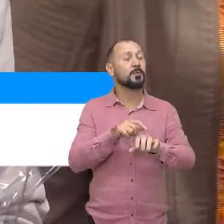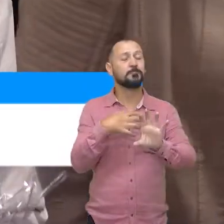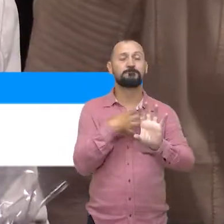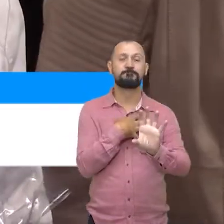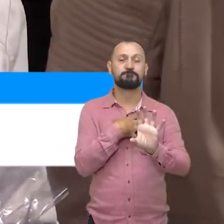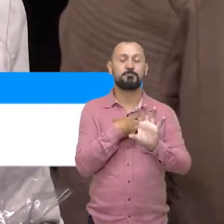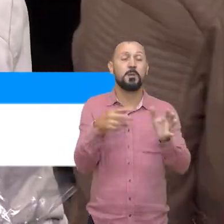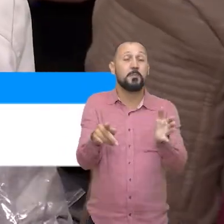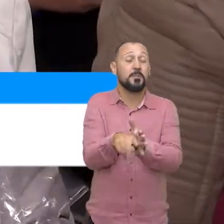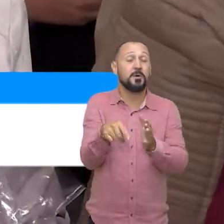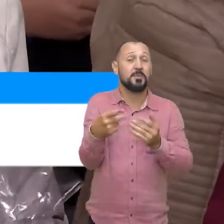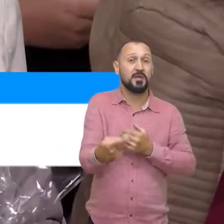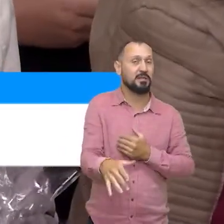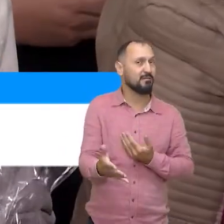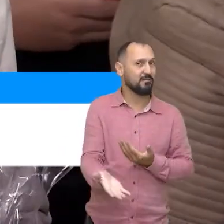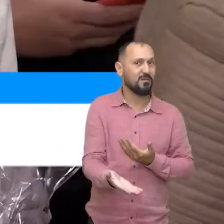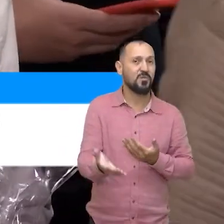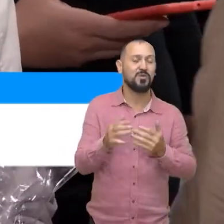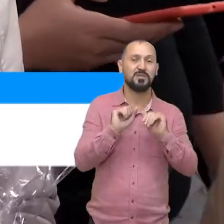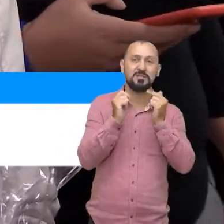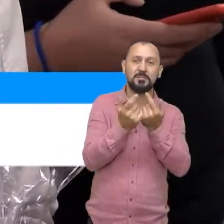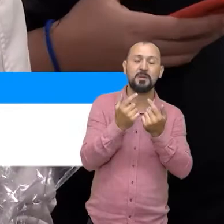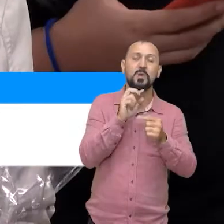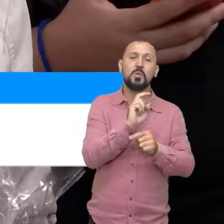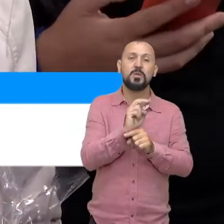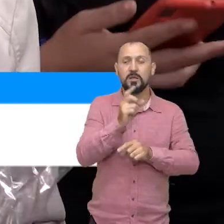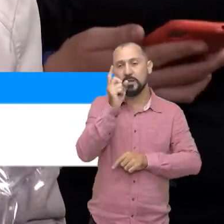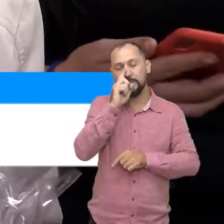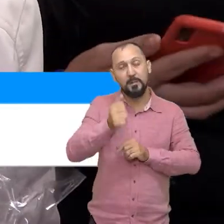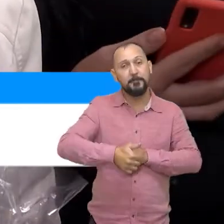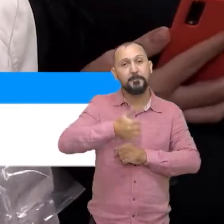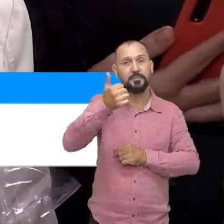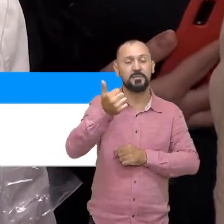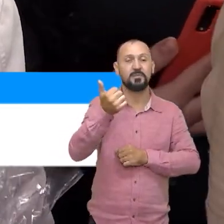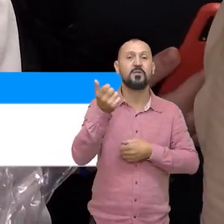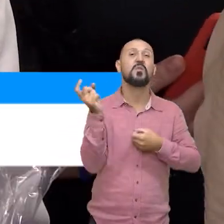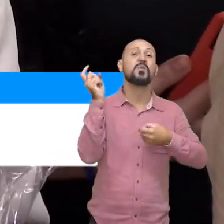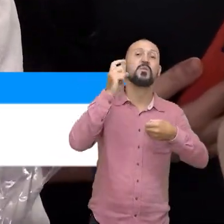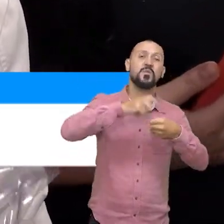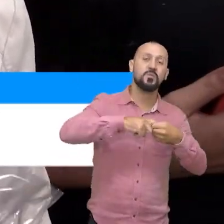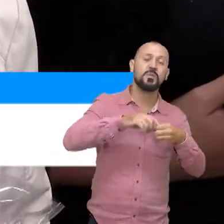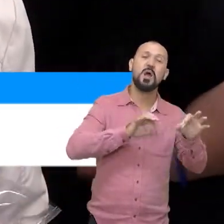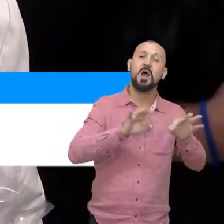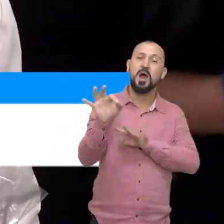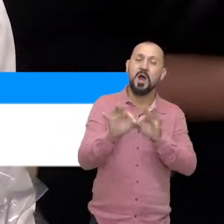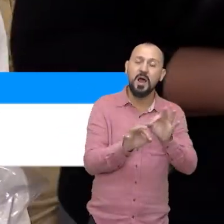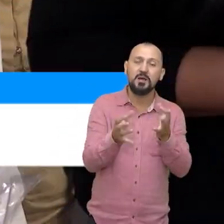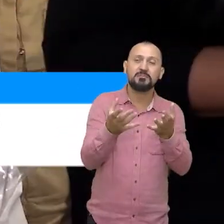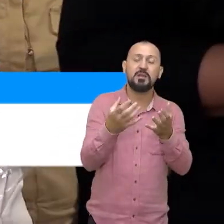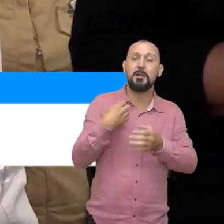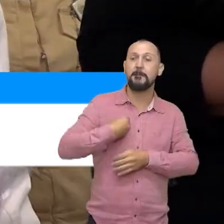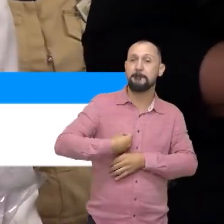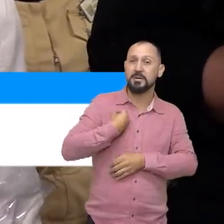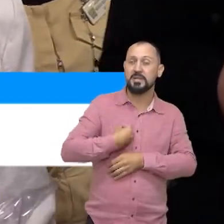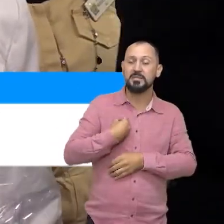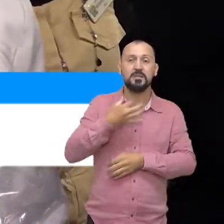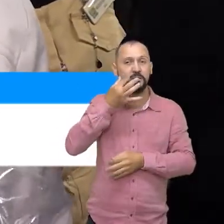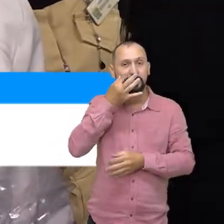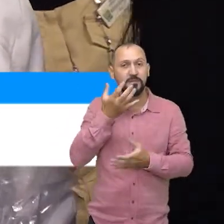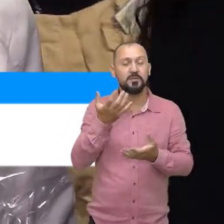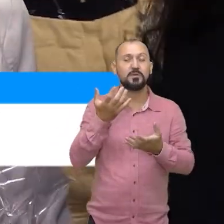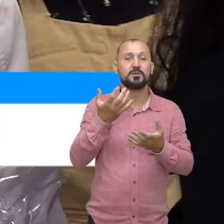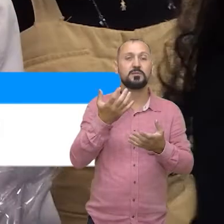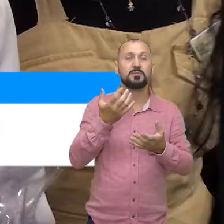unir. Sensibilidade dessa casa, se importar com as mães em primeiro lugar, voltar a fazer valer